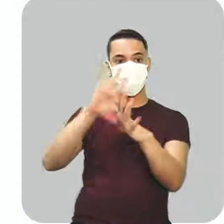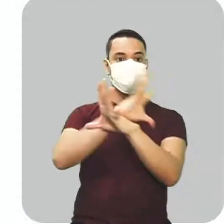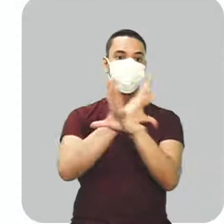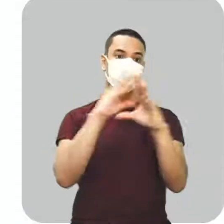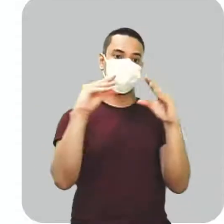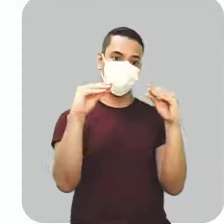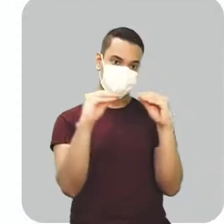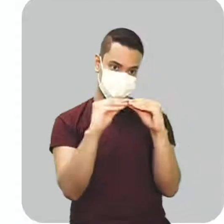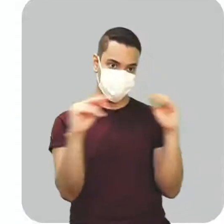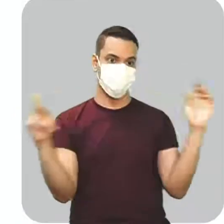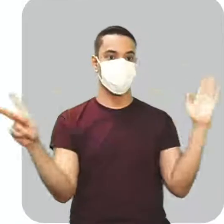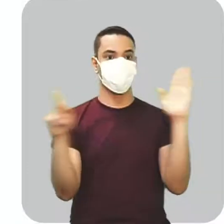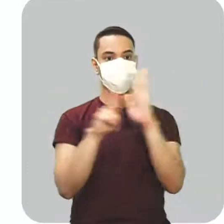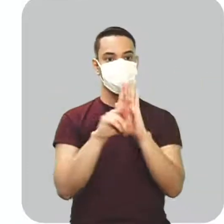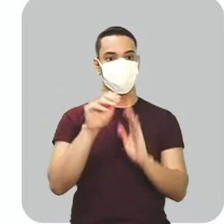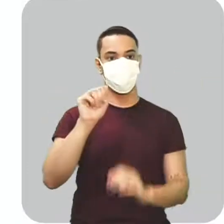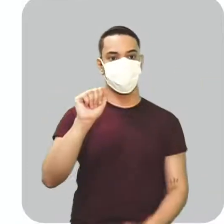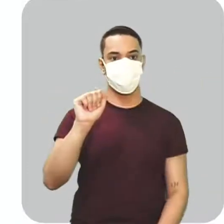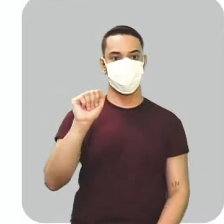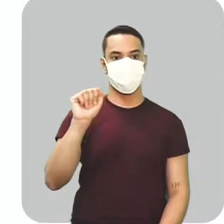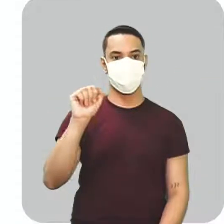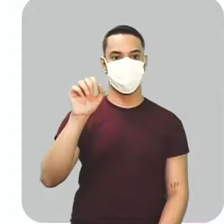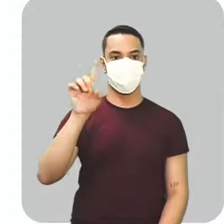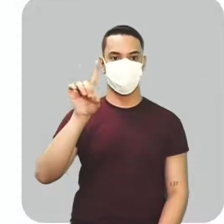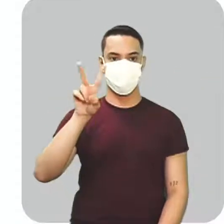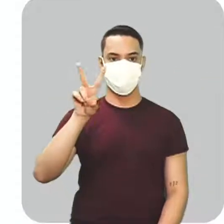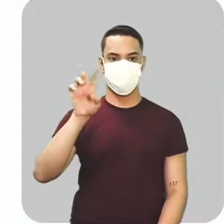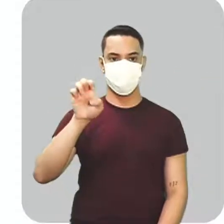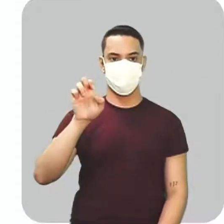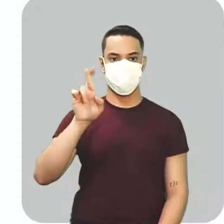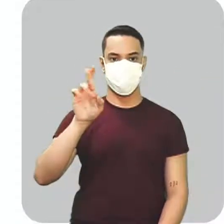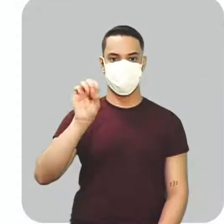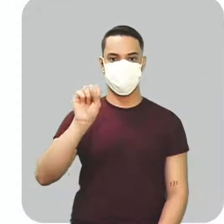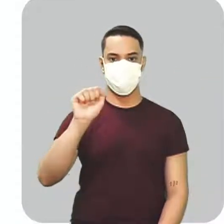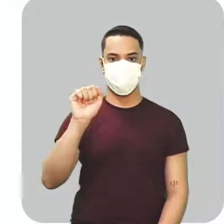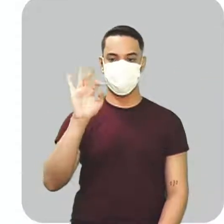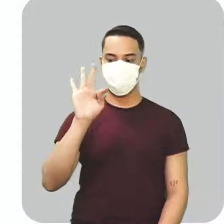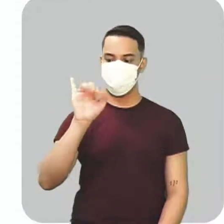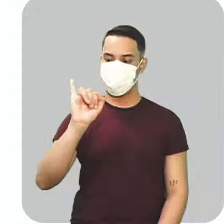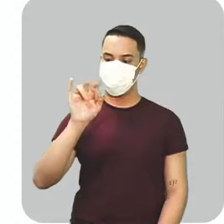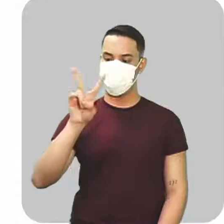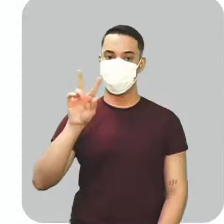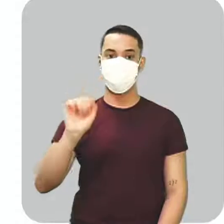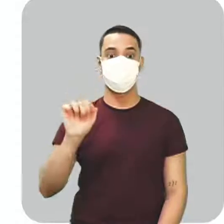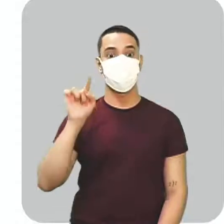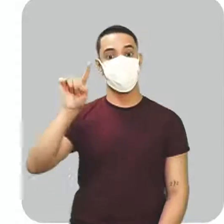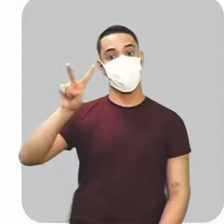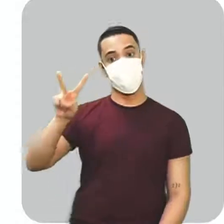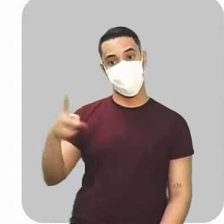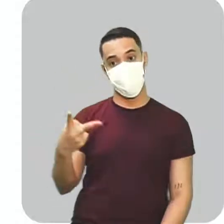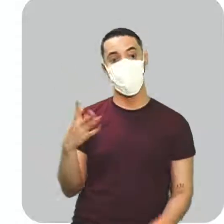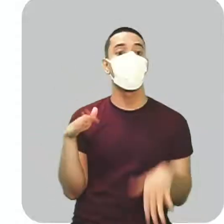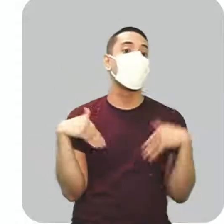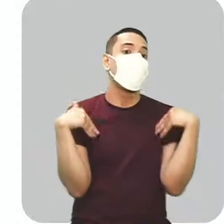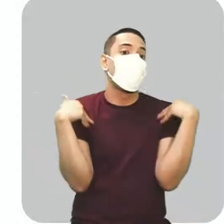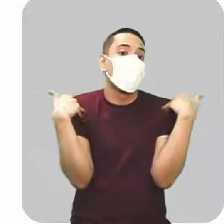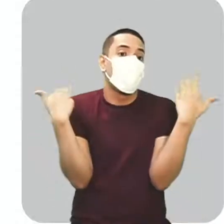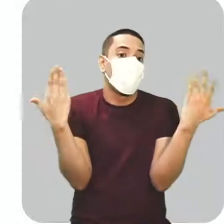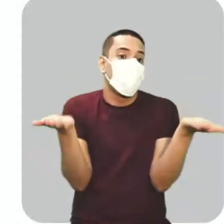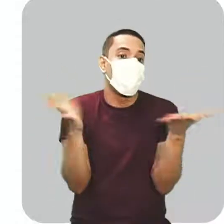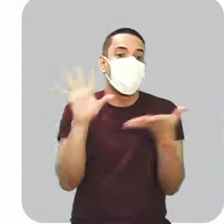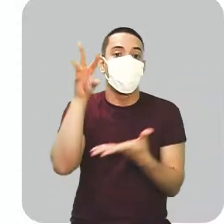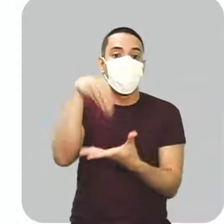conjunções adversativas, tá? Quem? O ponto e vírgula, amadinho. Ó, quais são as